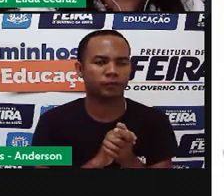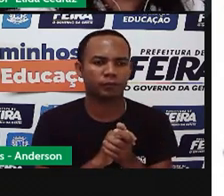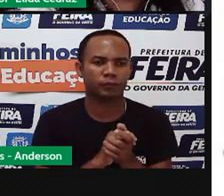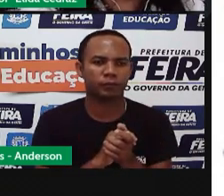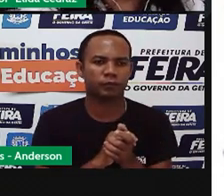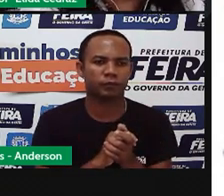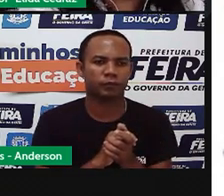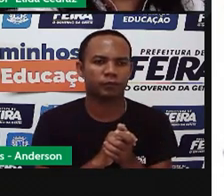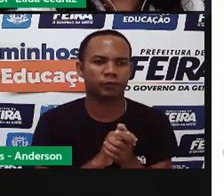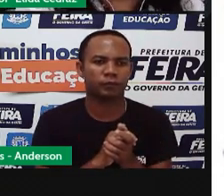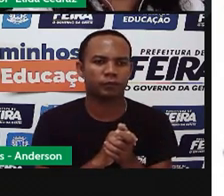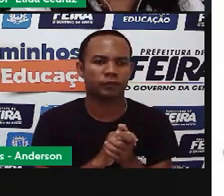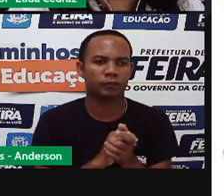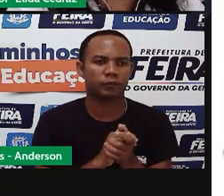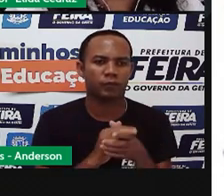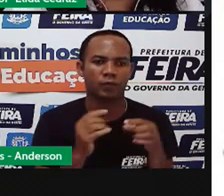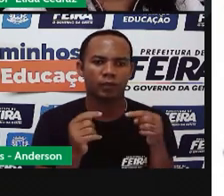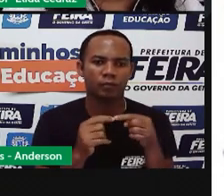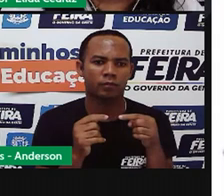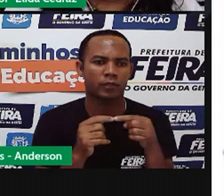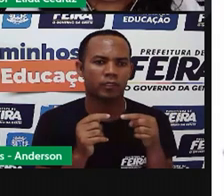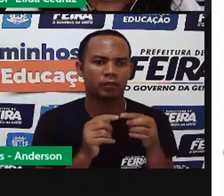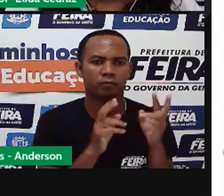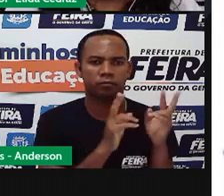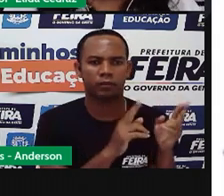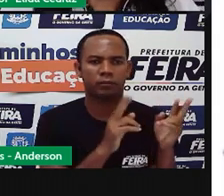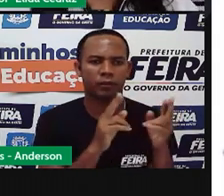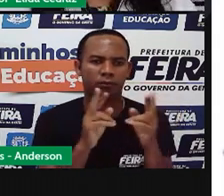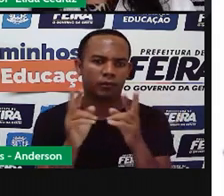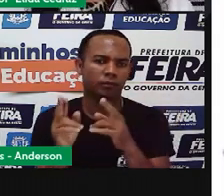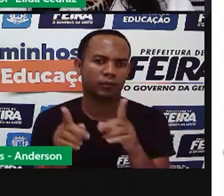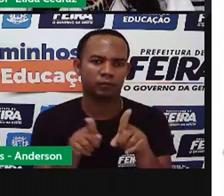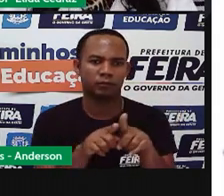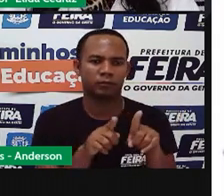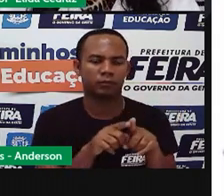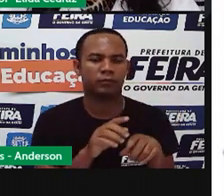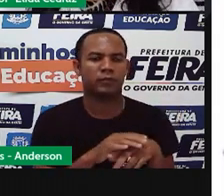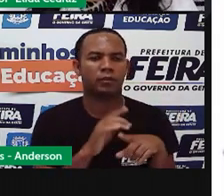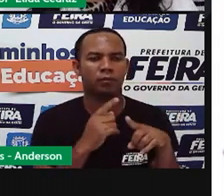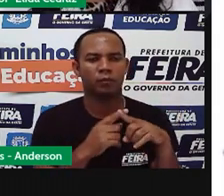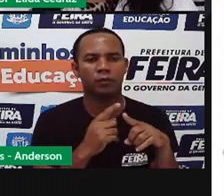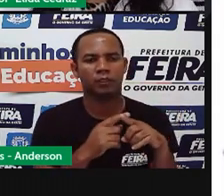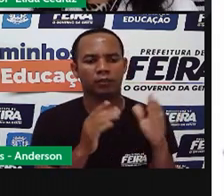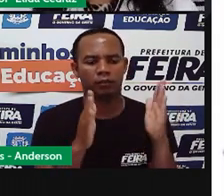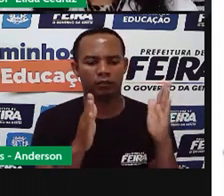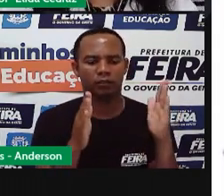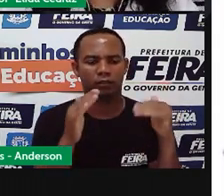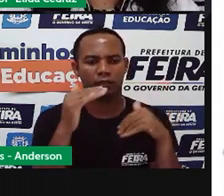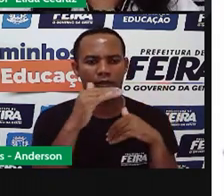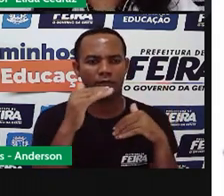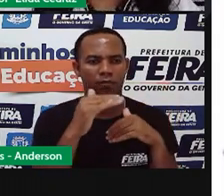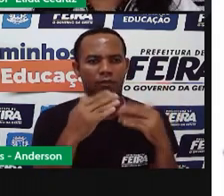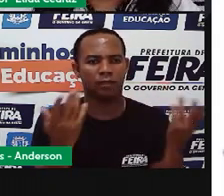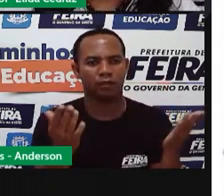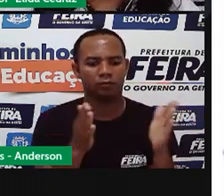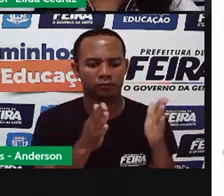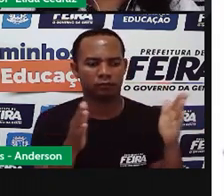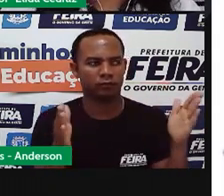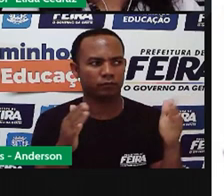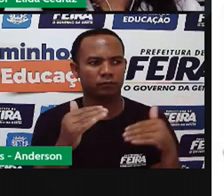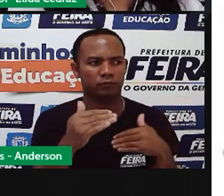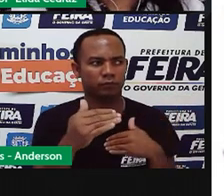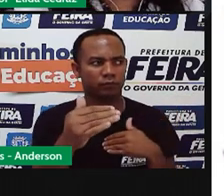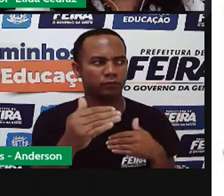mesma quantidade que estão nos outros recipientes, porque o tamanho, a